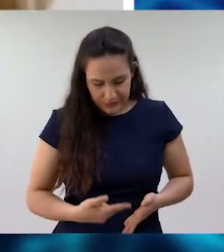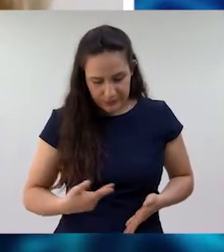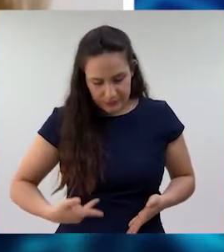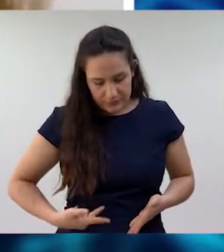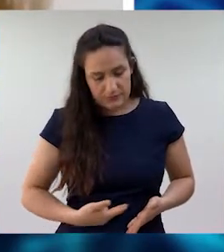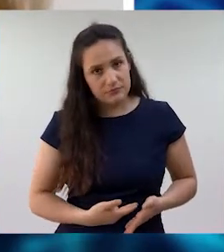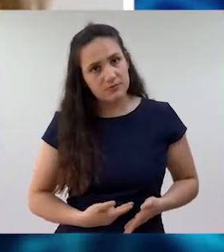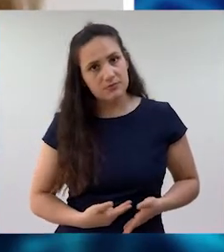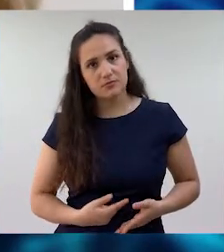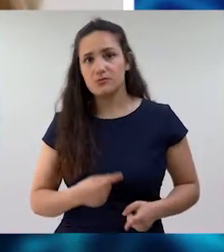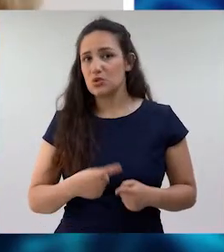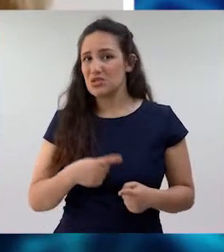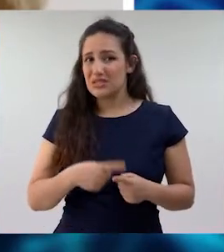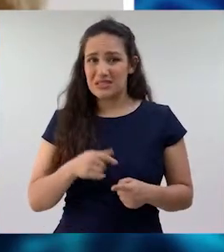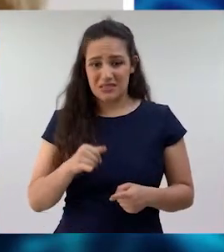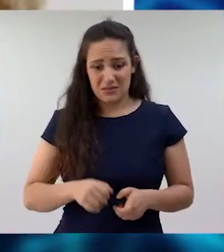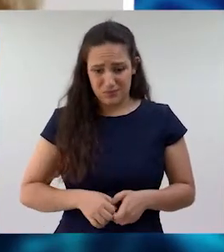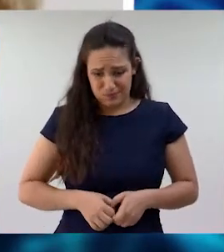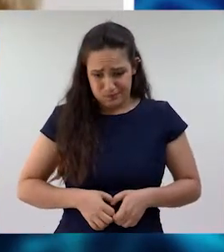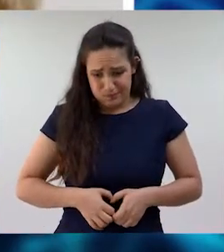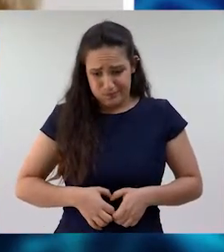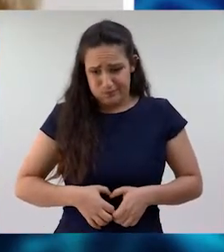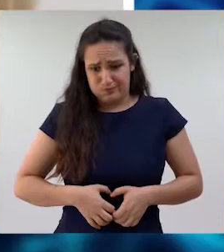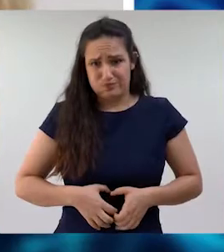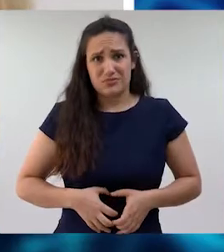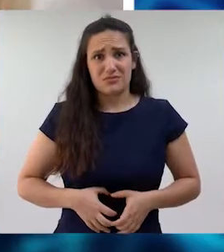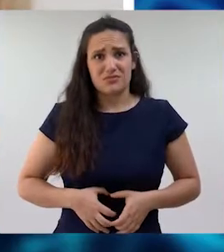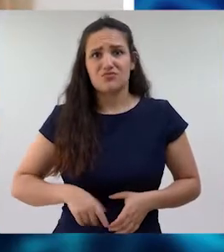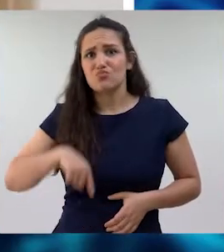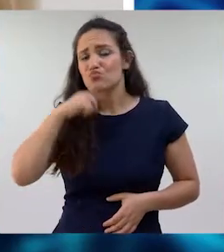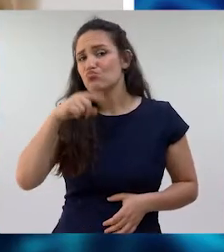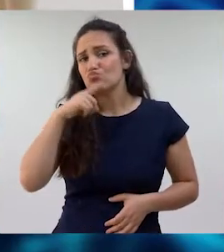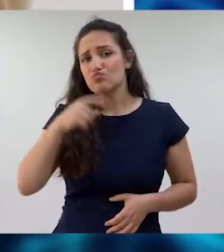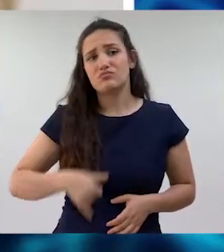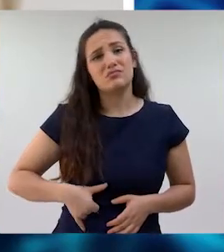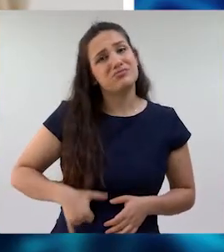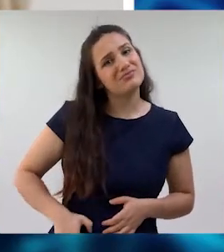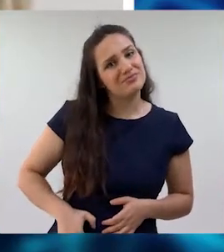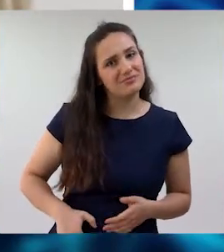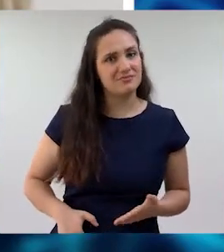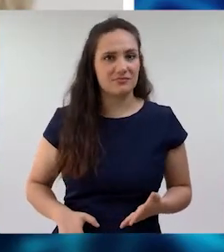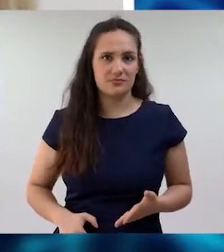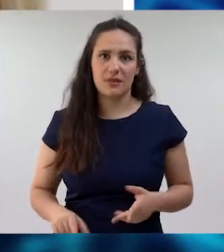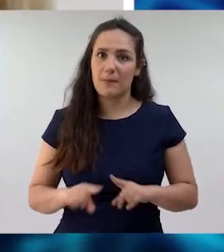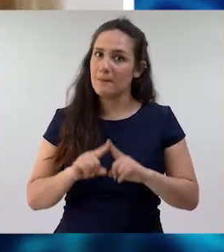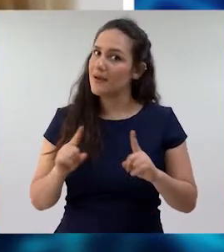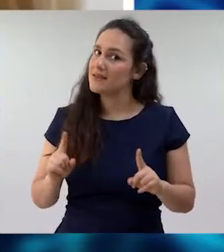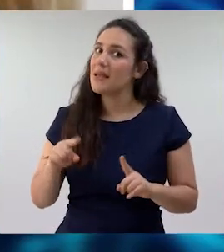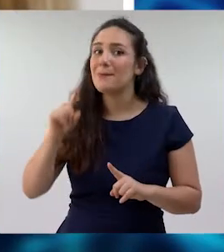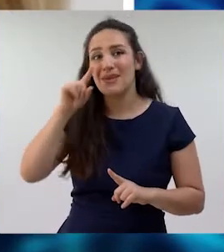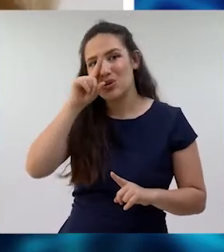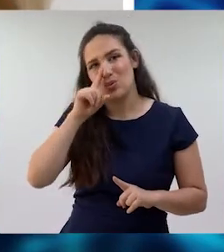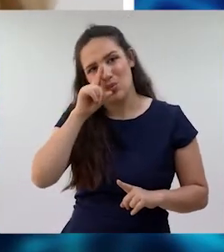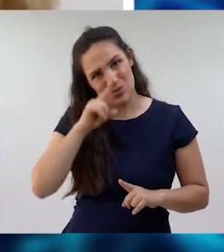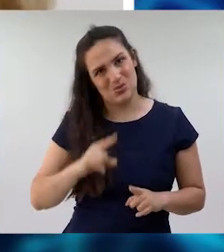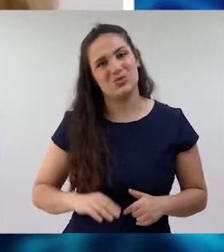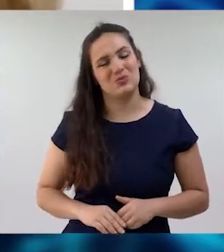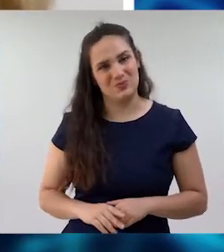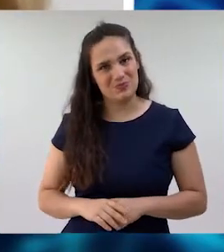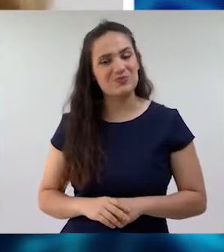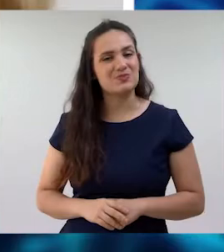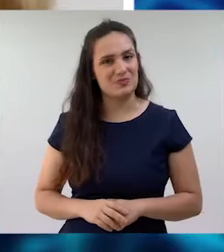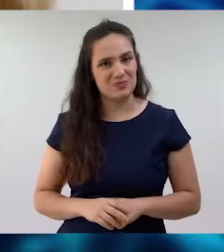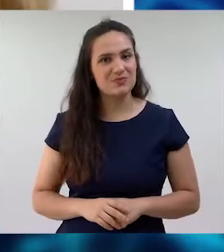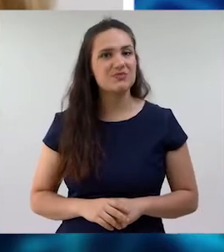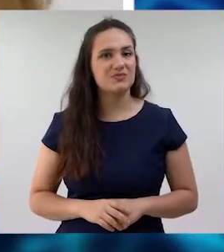vai crescer e vai obstruir o intestino. Só que existem muitas variáveis nesse